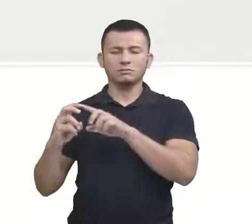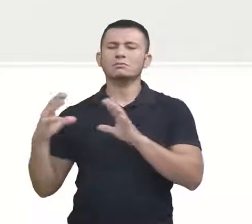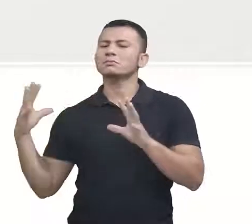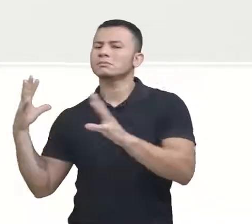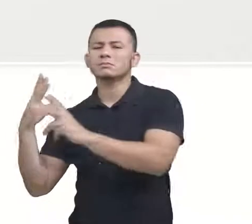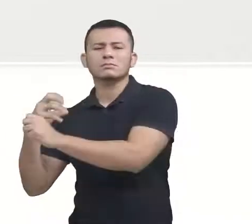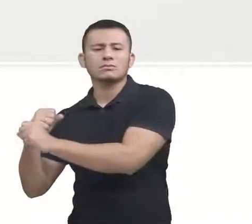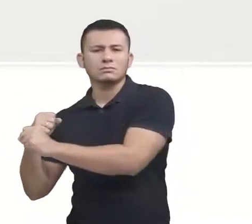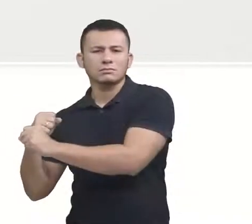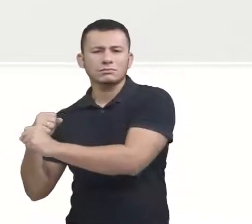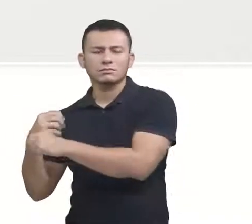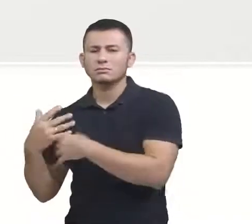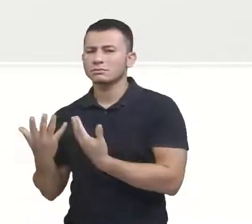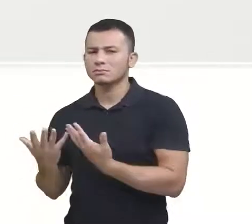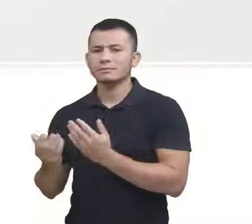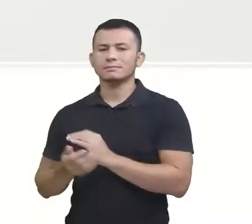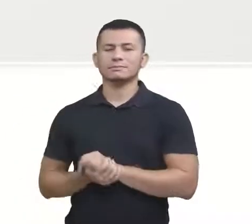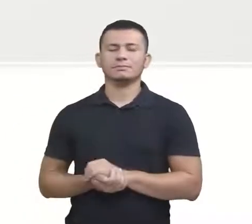ter